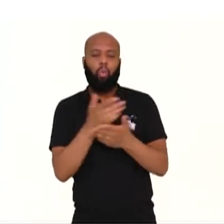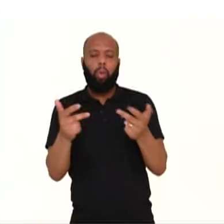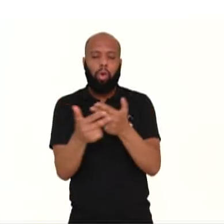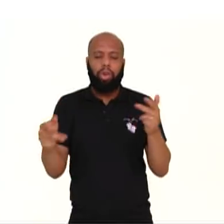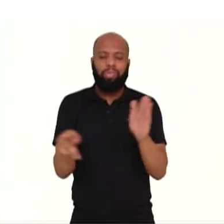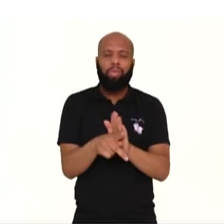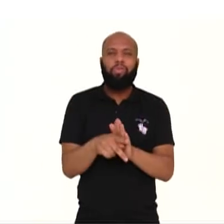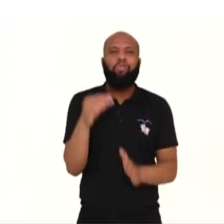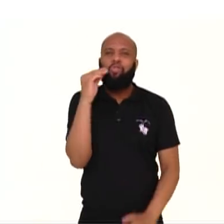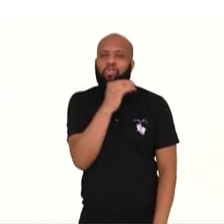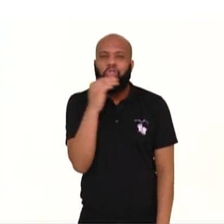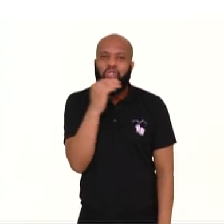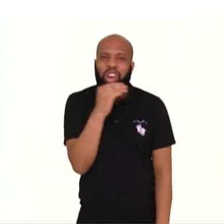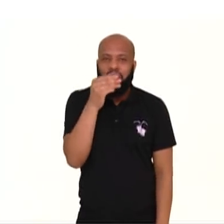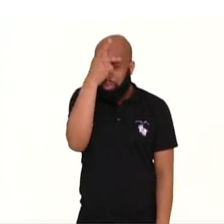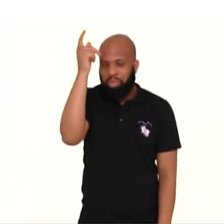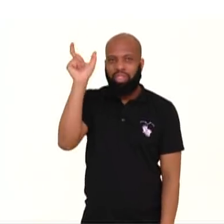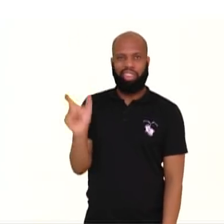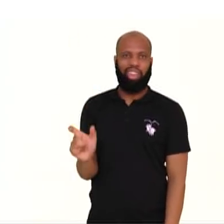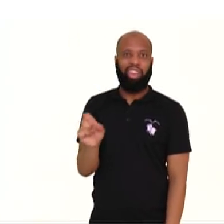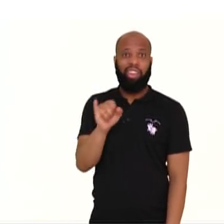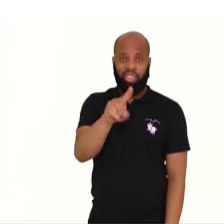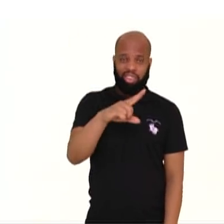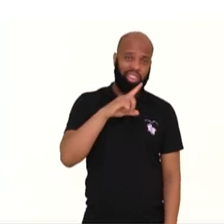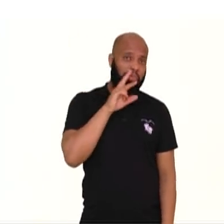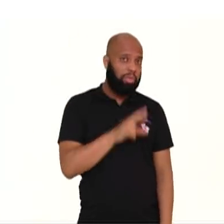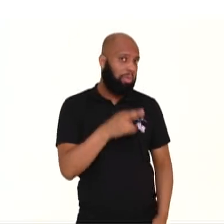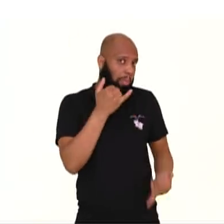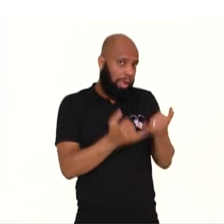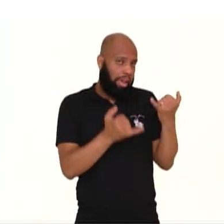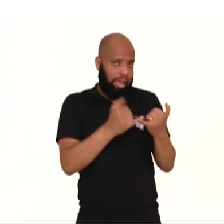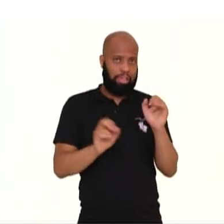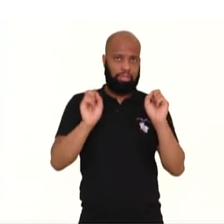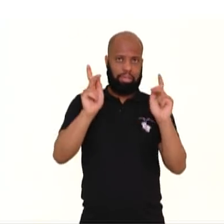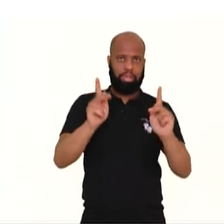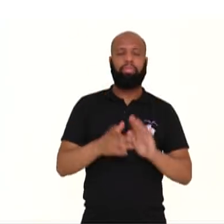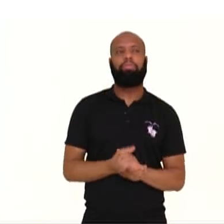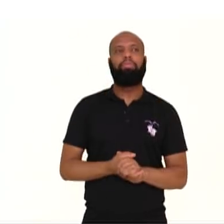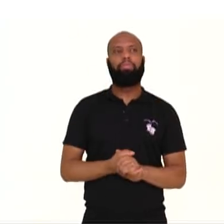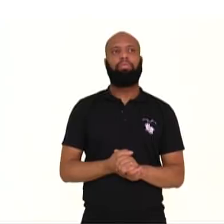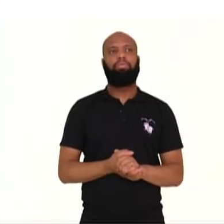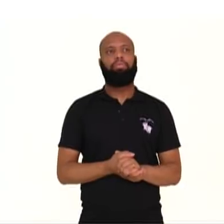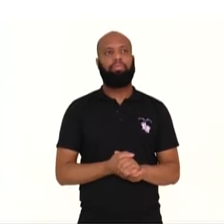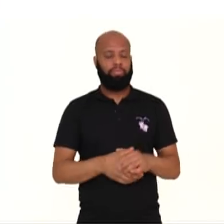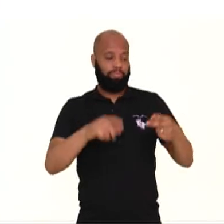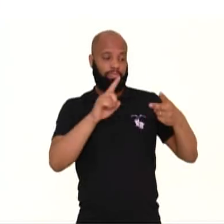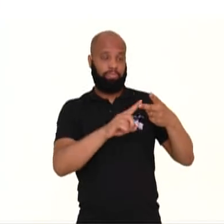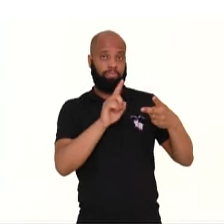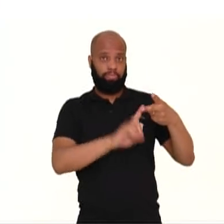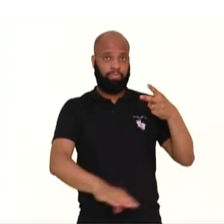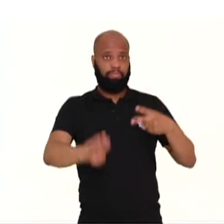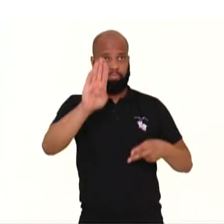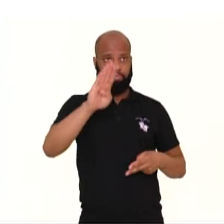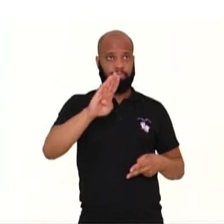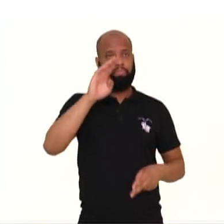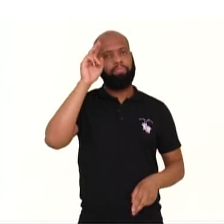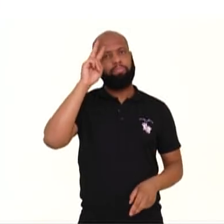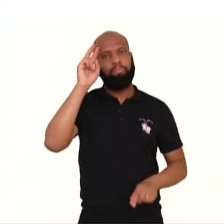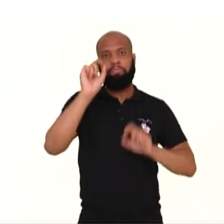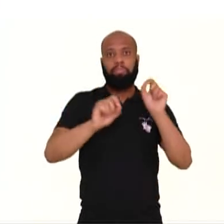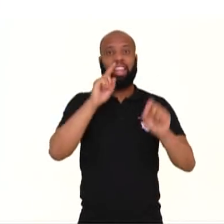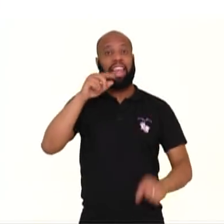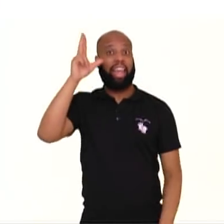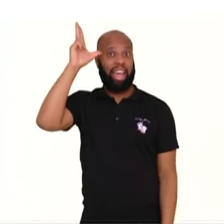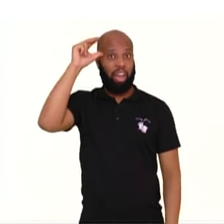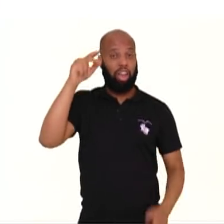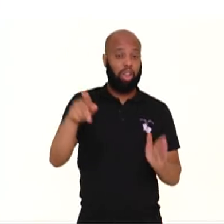pessoa. Esse é o significado básico, né? Se a tua resposta ficou parecida, está ok. Presente de grego lembra o cavalo